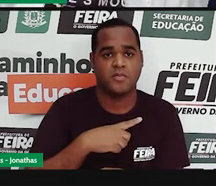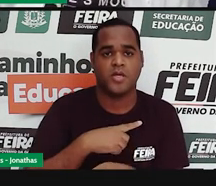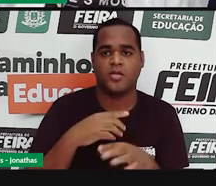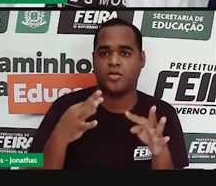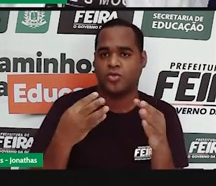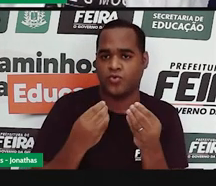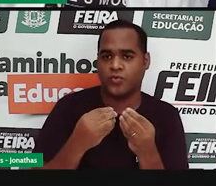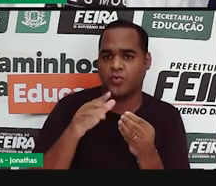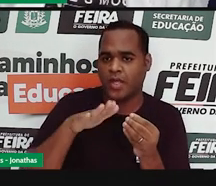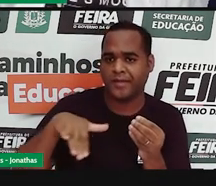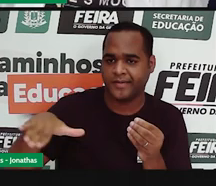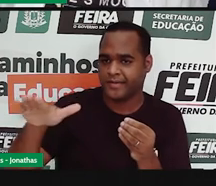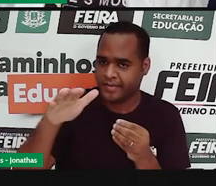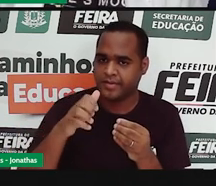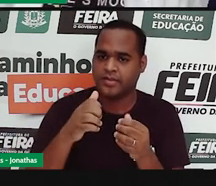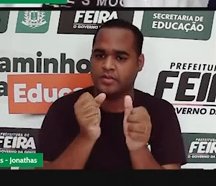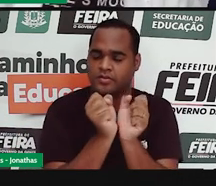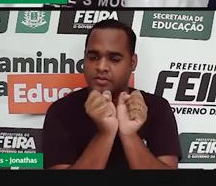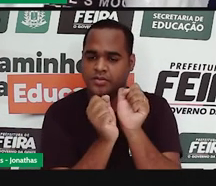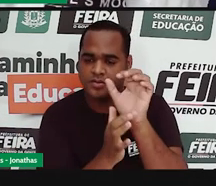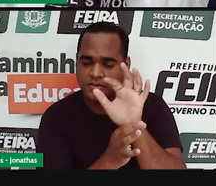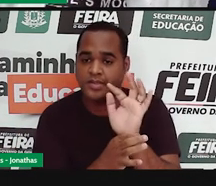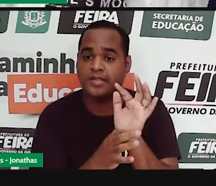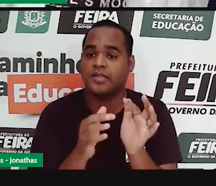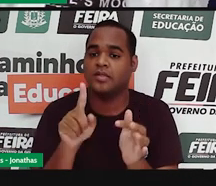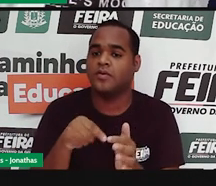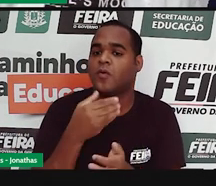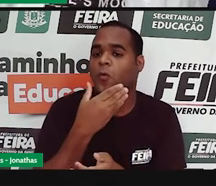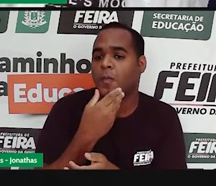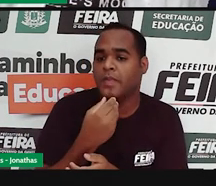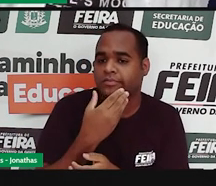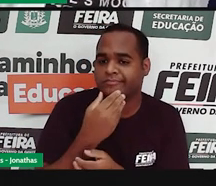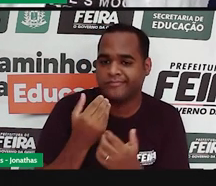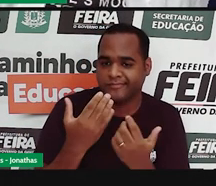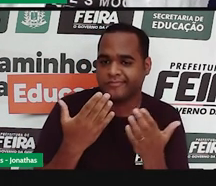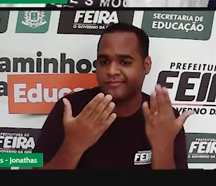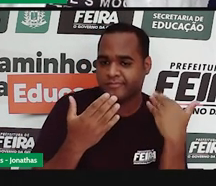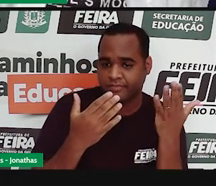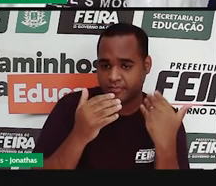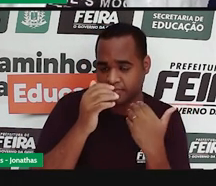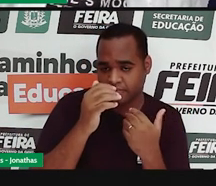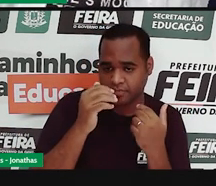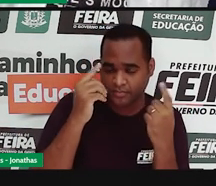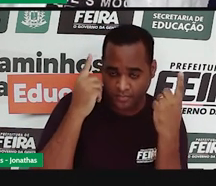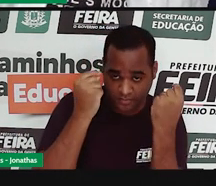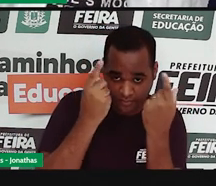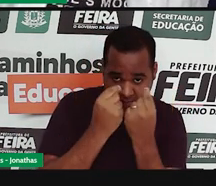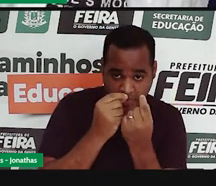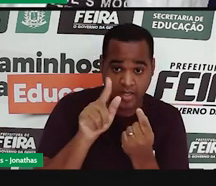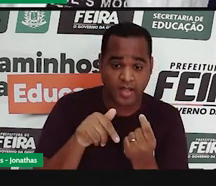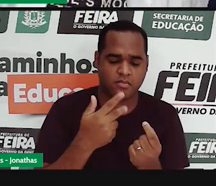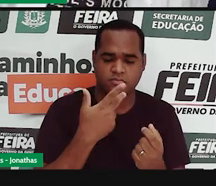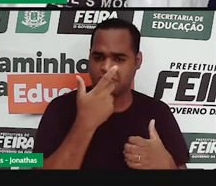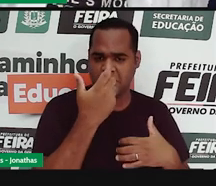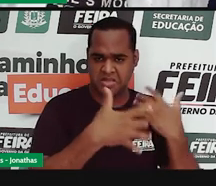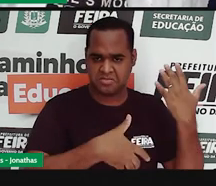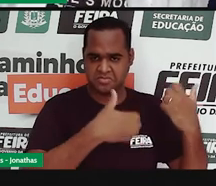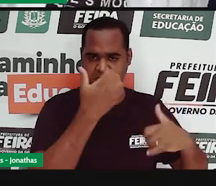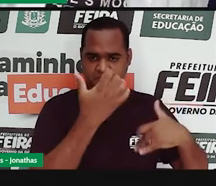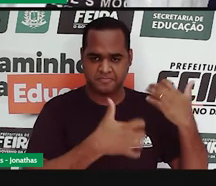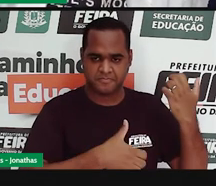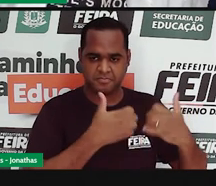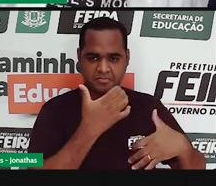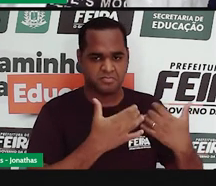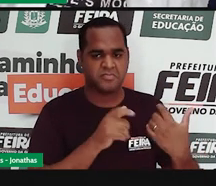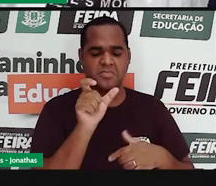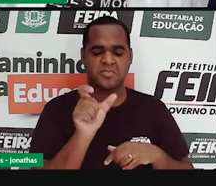muito dura. Tem até uma expressão de um filósofo grego que dizia que o escravo era uma coisa que falava. E